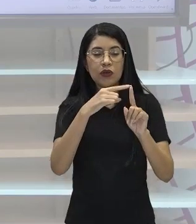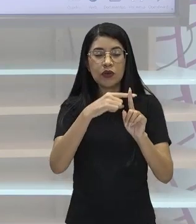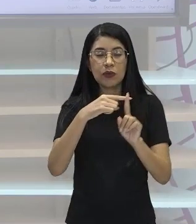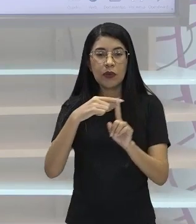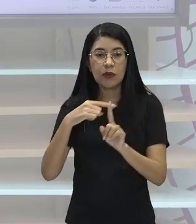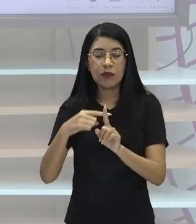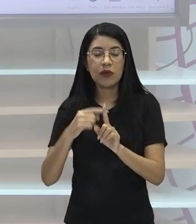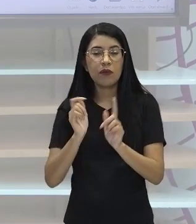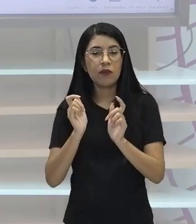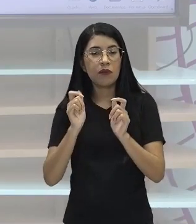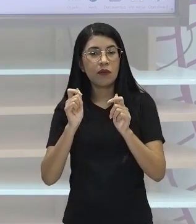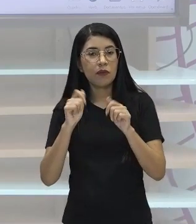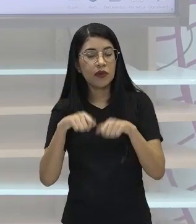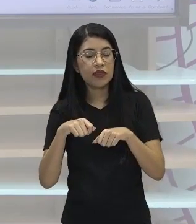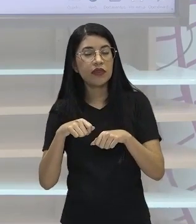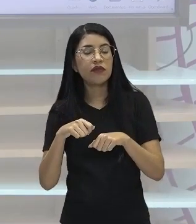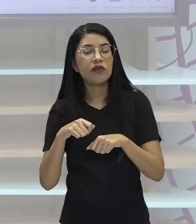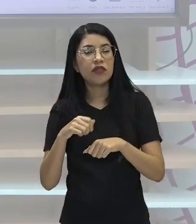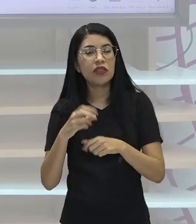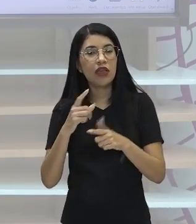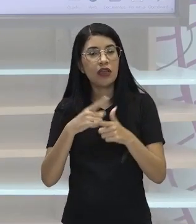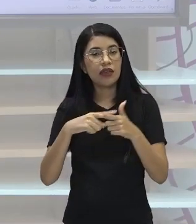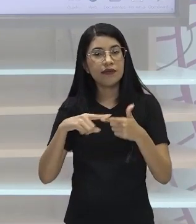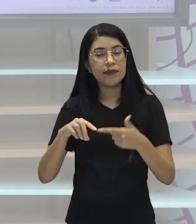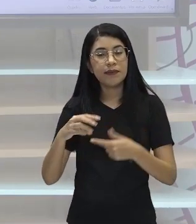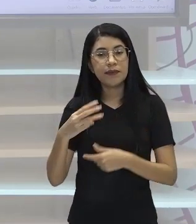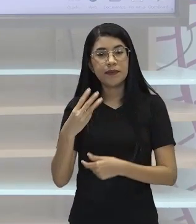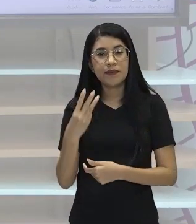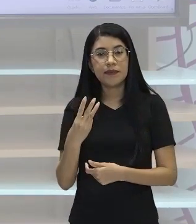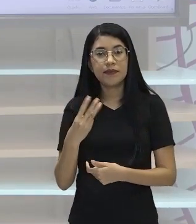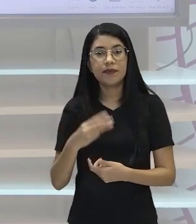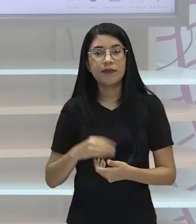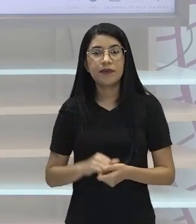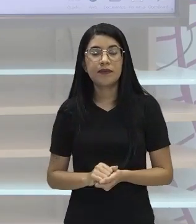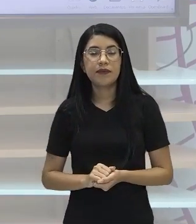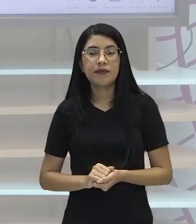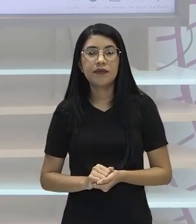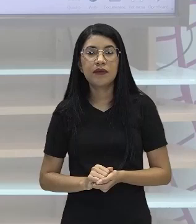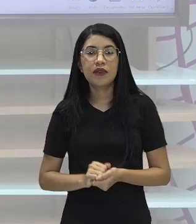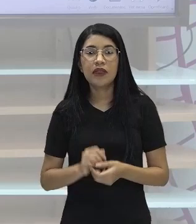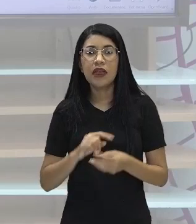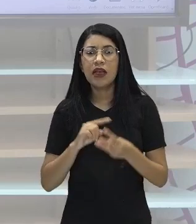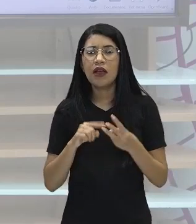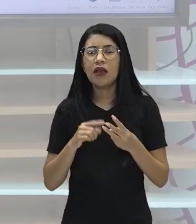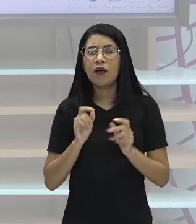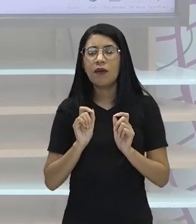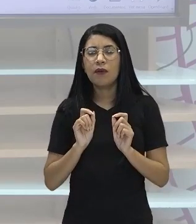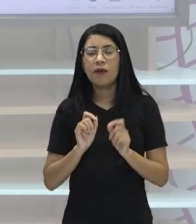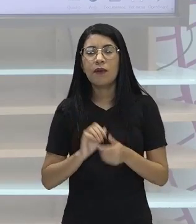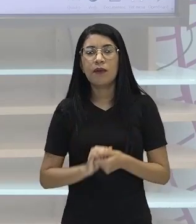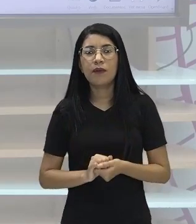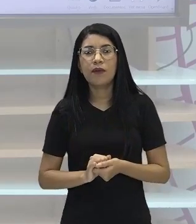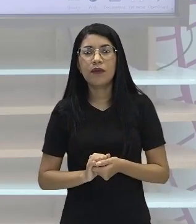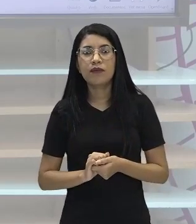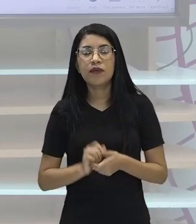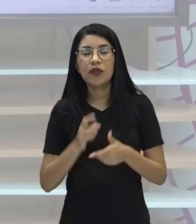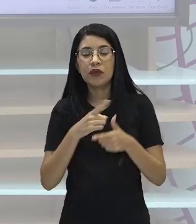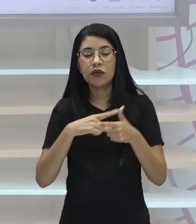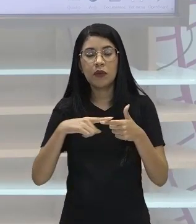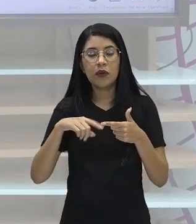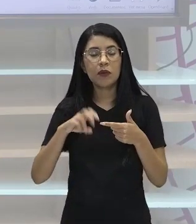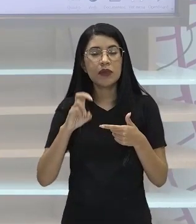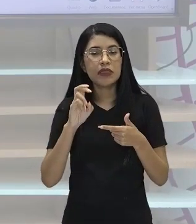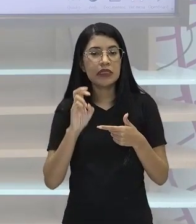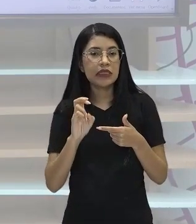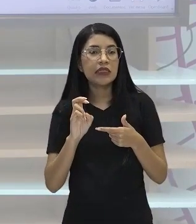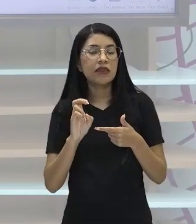divisível por 3. Beleza? Qual é o próximo? O próximo é o 5. Quando o número é divisível